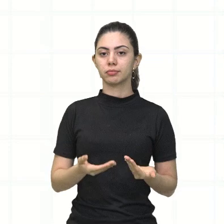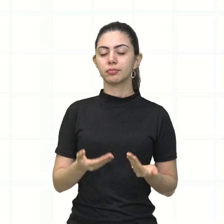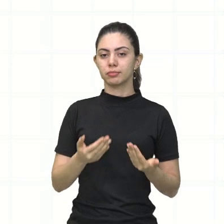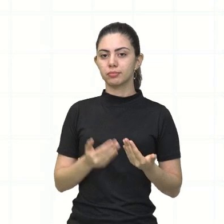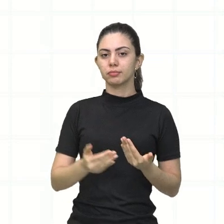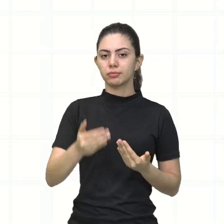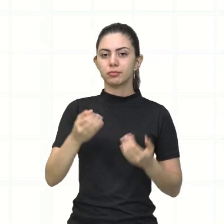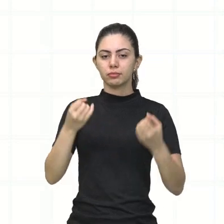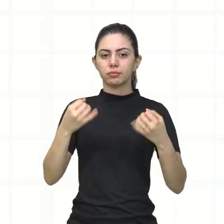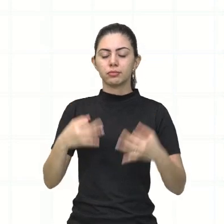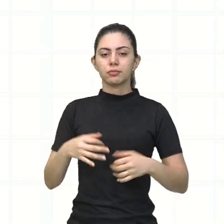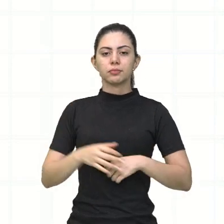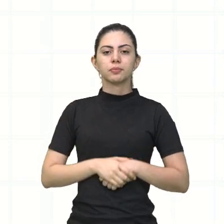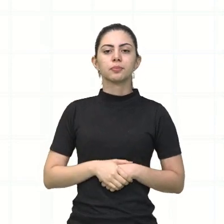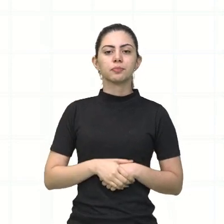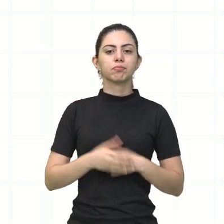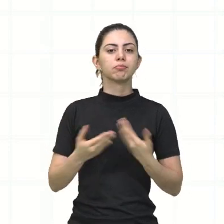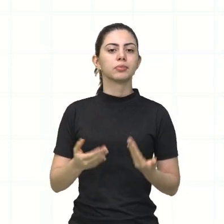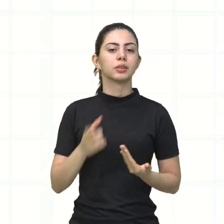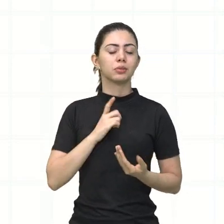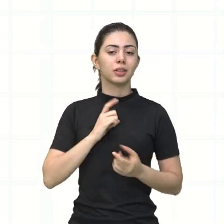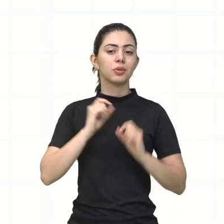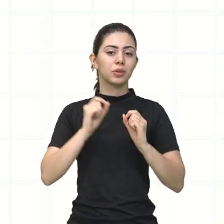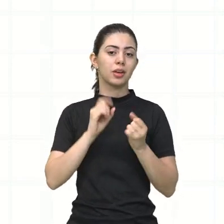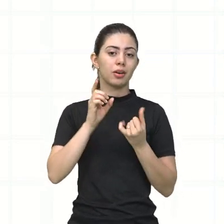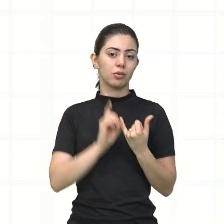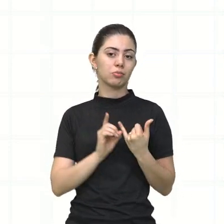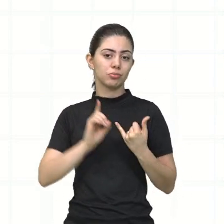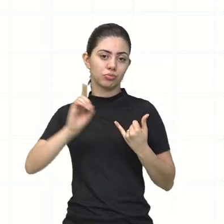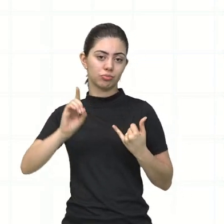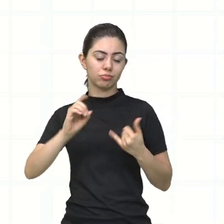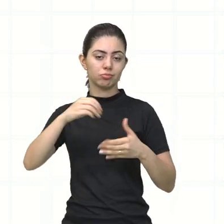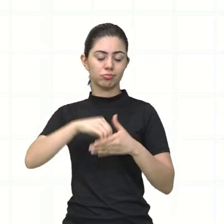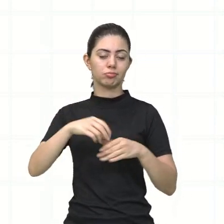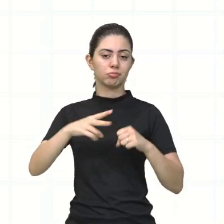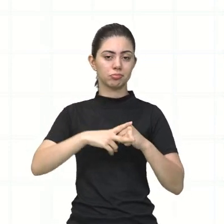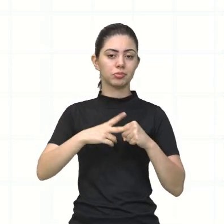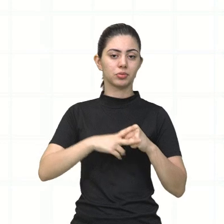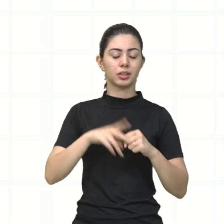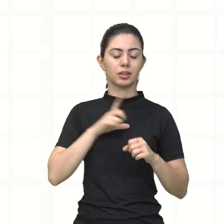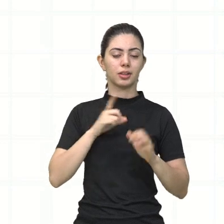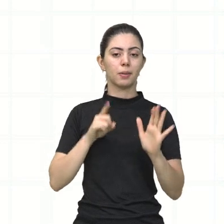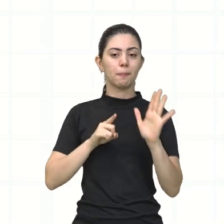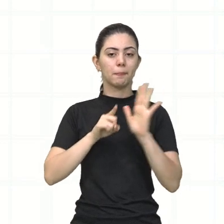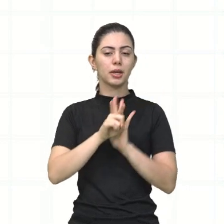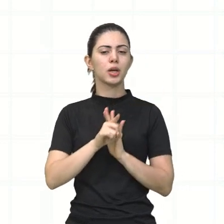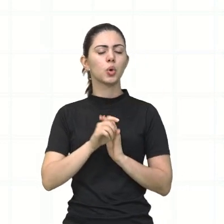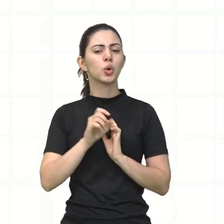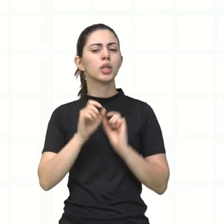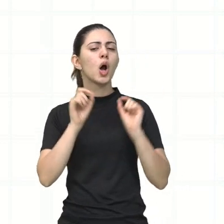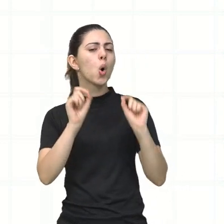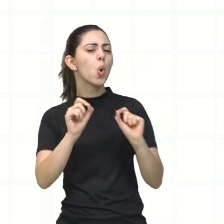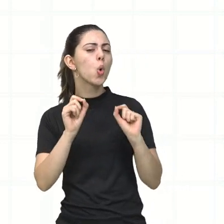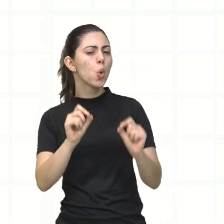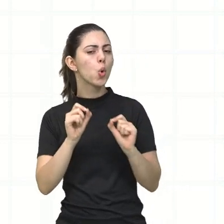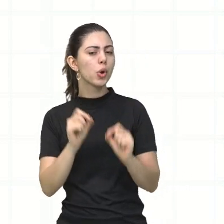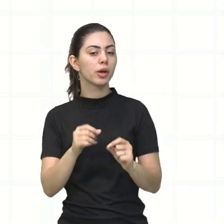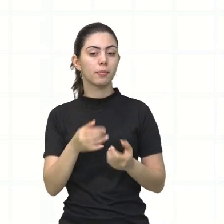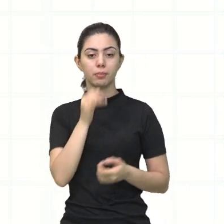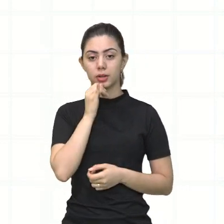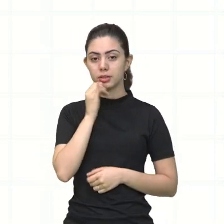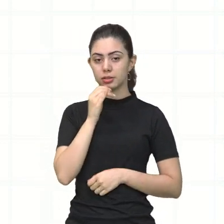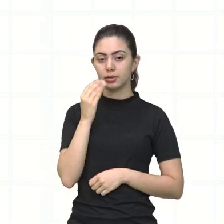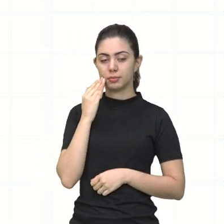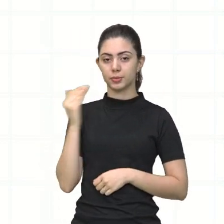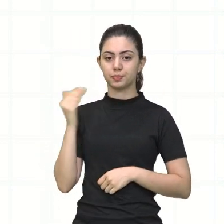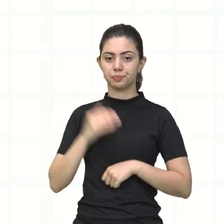substantivo. Elas funcionam como objeto direto do verbo na frase, respondendo à pergunta o quê? Ela disse